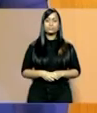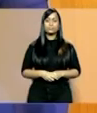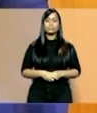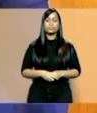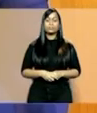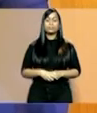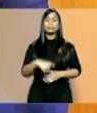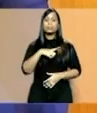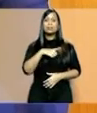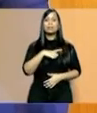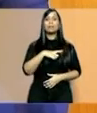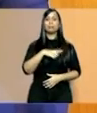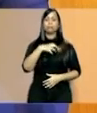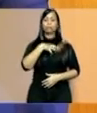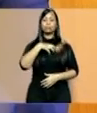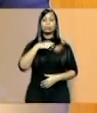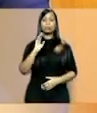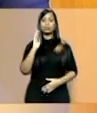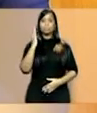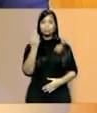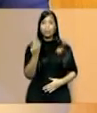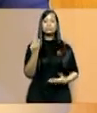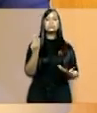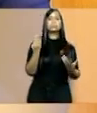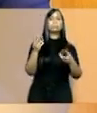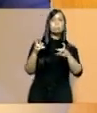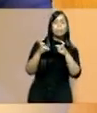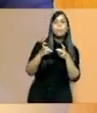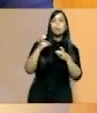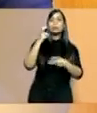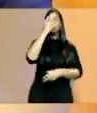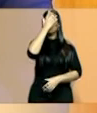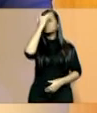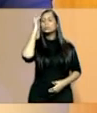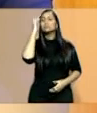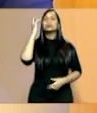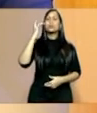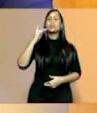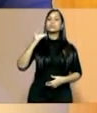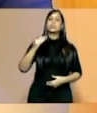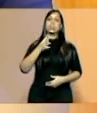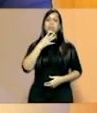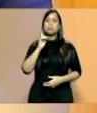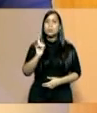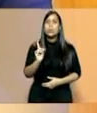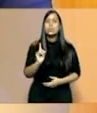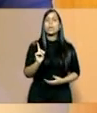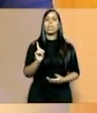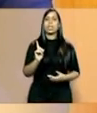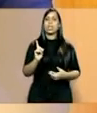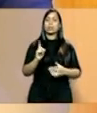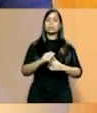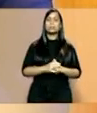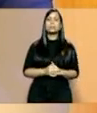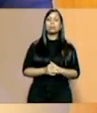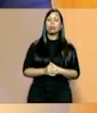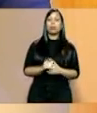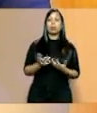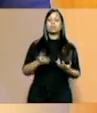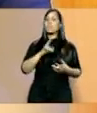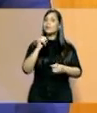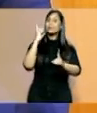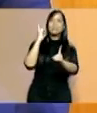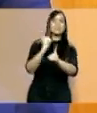Existe uma falsa impressão, principalmente das pessoas leigas, do ponto de vista técnico, de que elas não